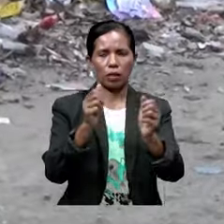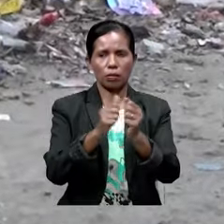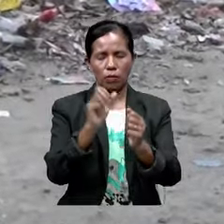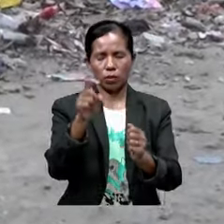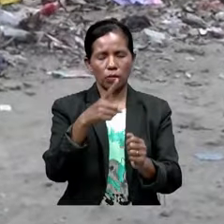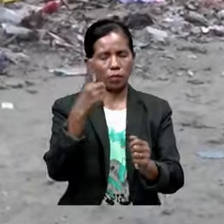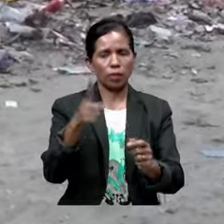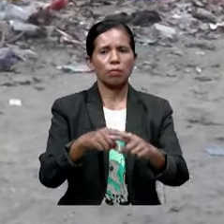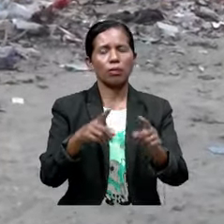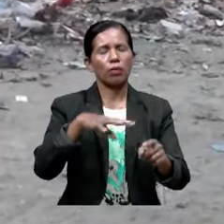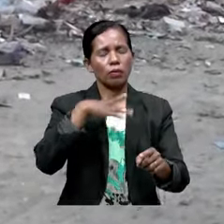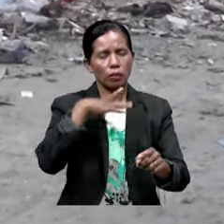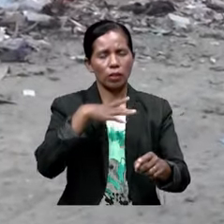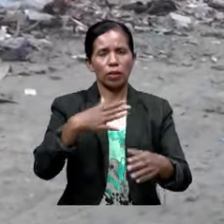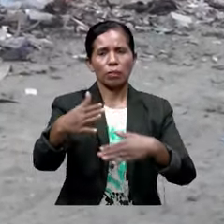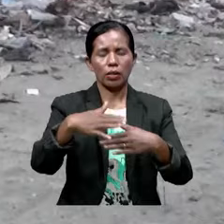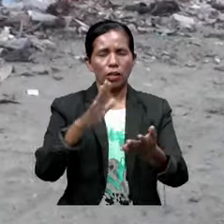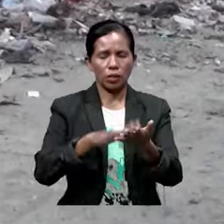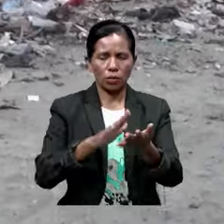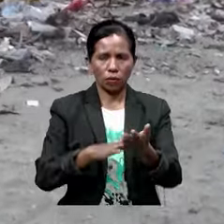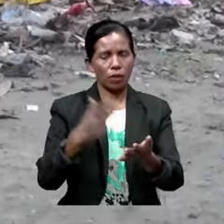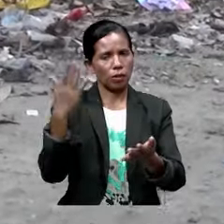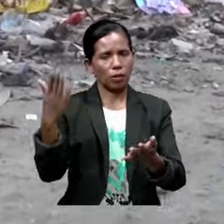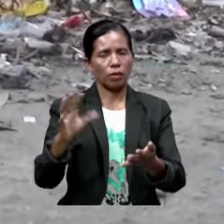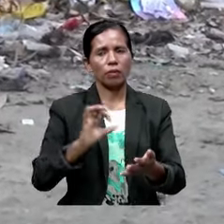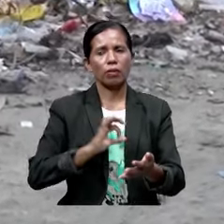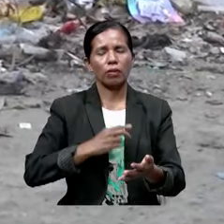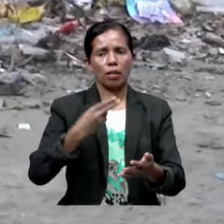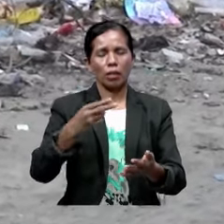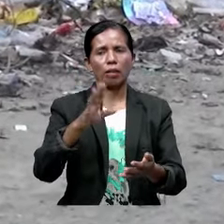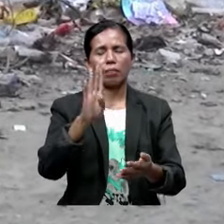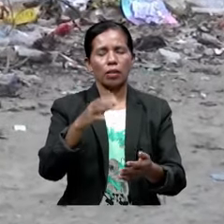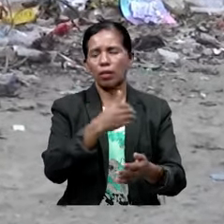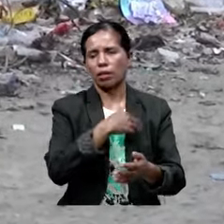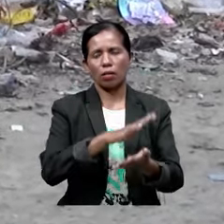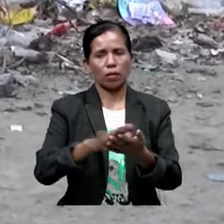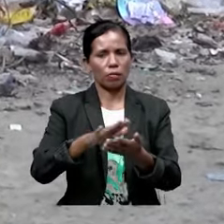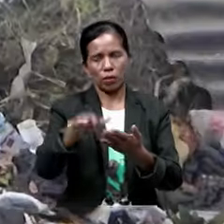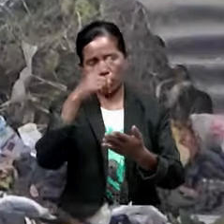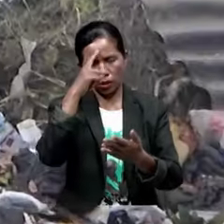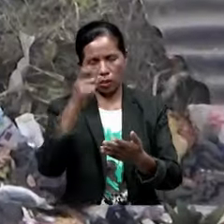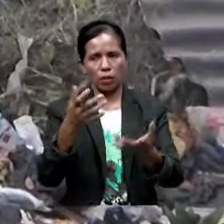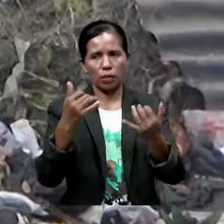mai belisu besik sekolah primaria Aimutin no fatu hadane to agora sidau kamos tamadadaung ne